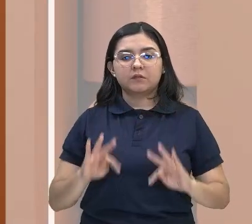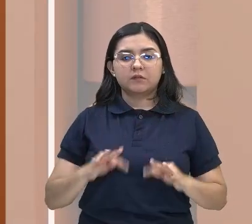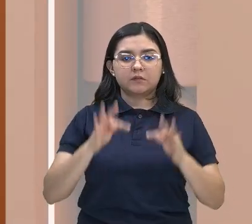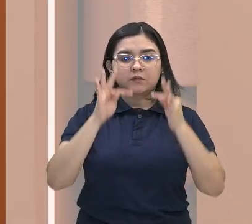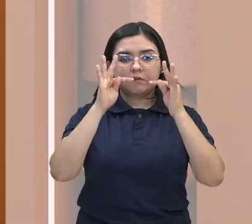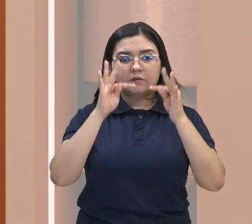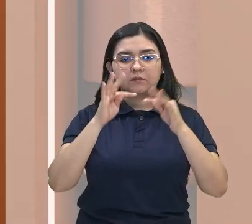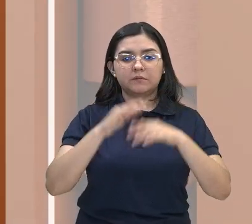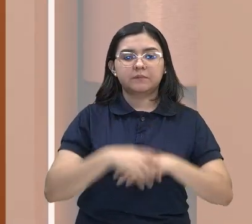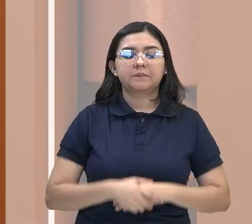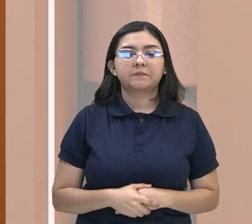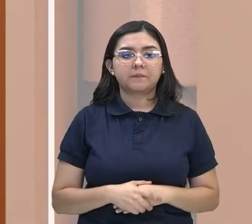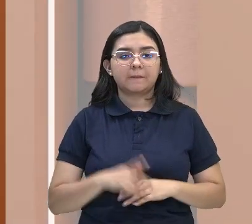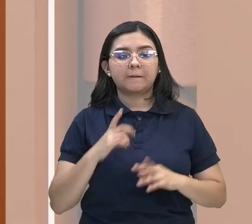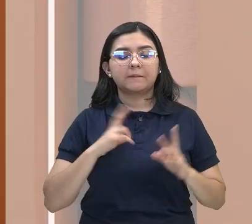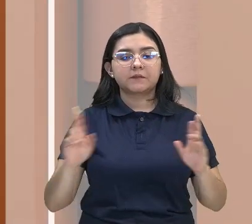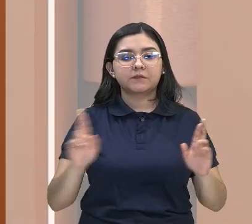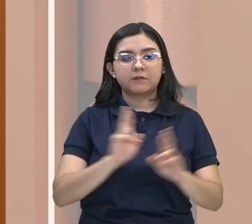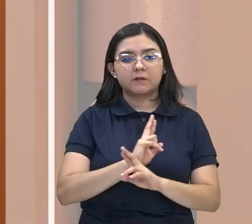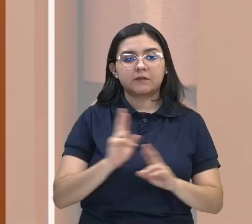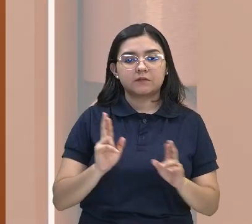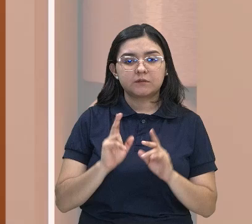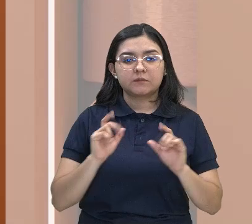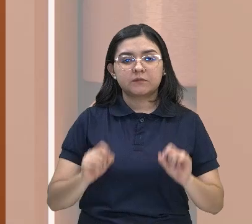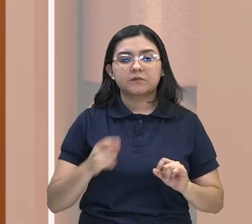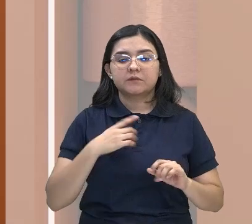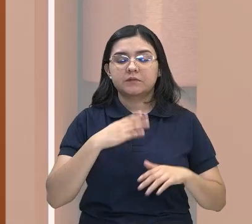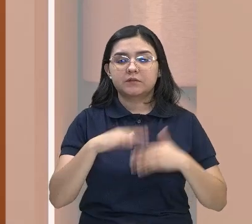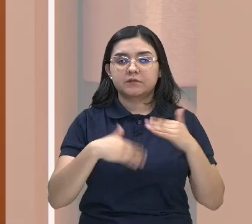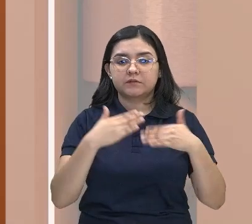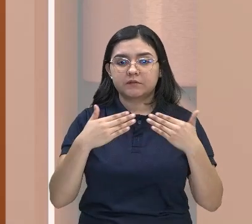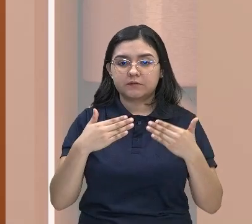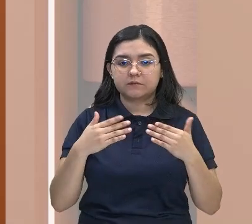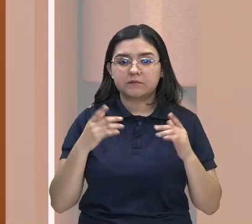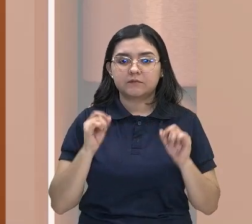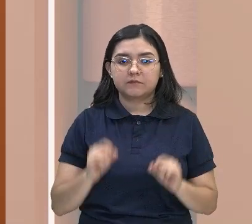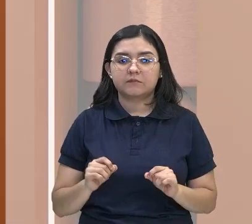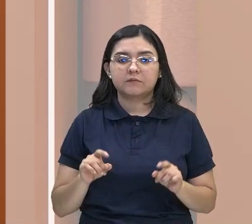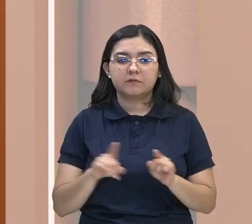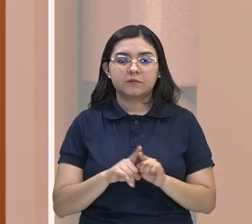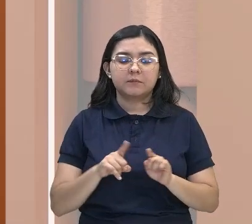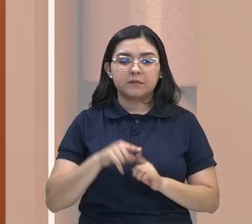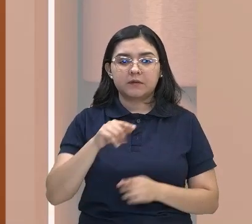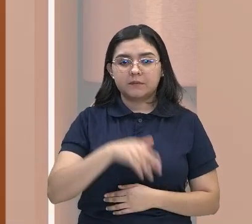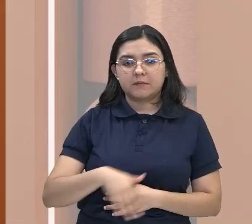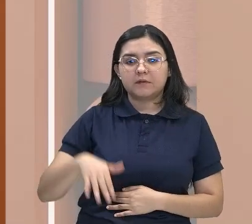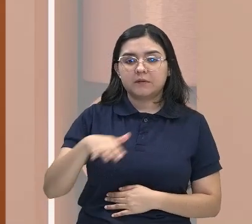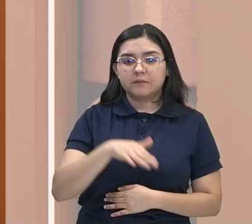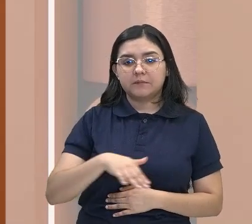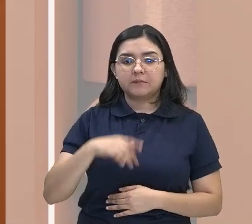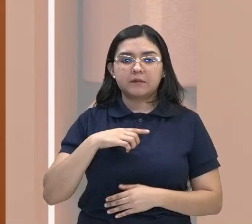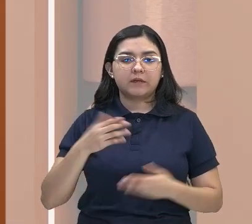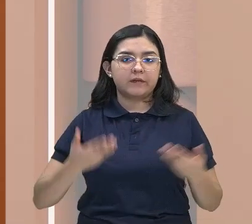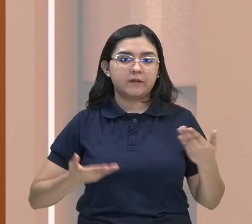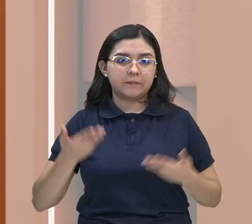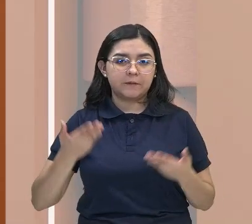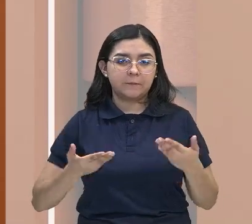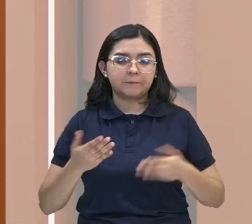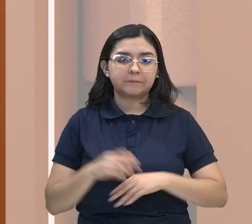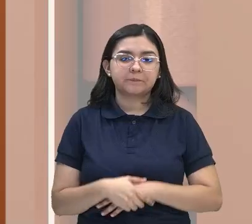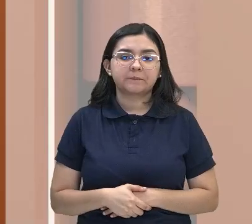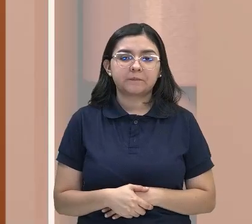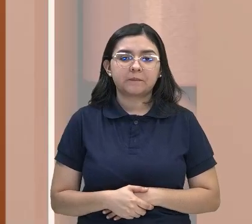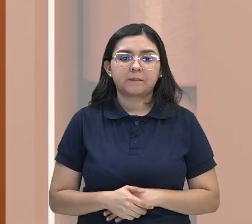tecnologias para que esta relação entre desenvolvimento e meio ambiente fique em